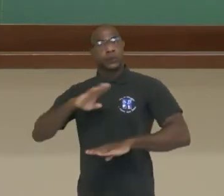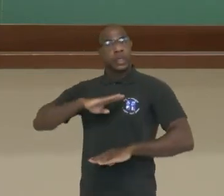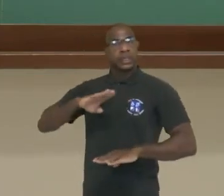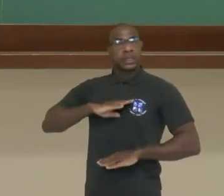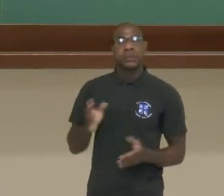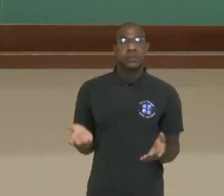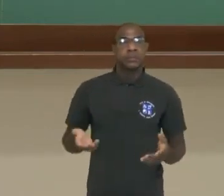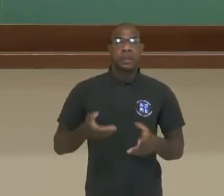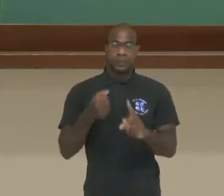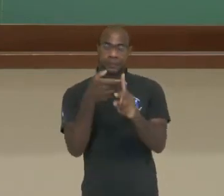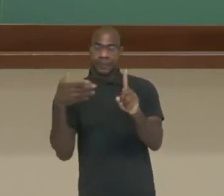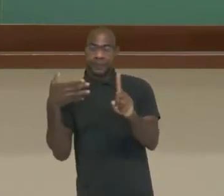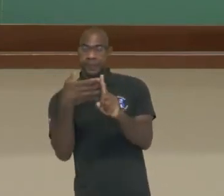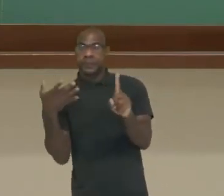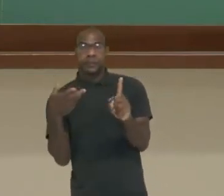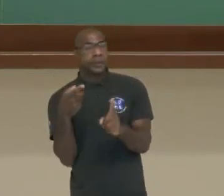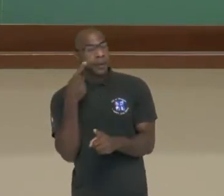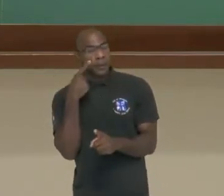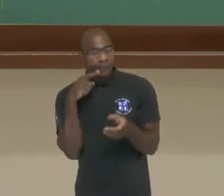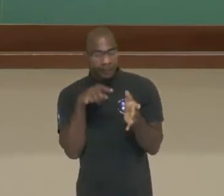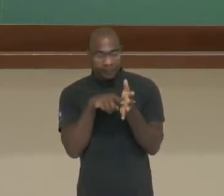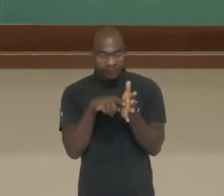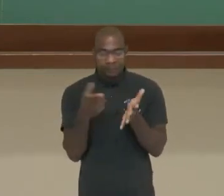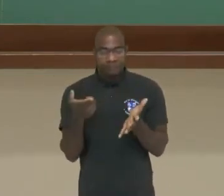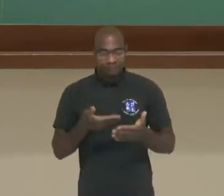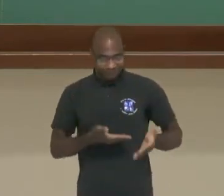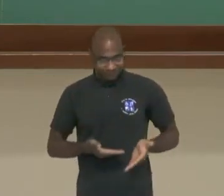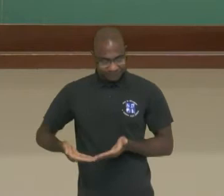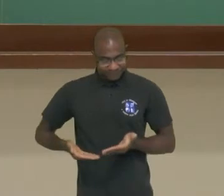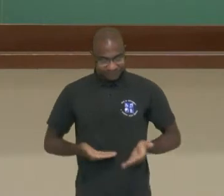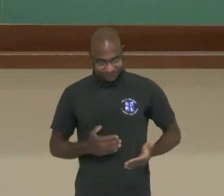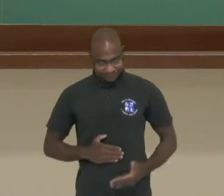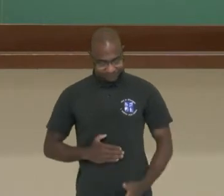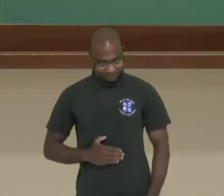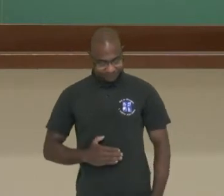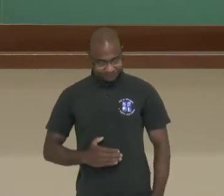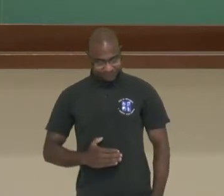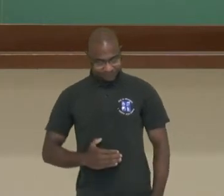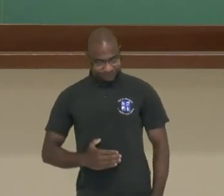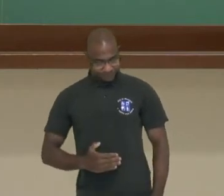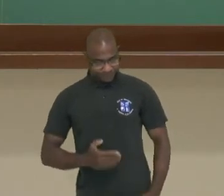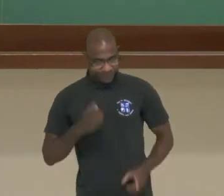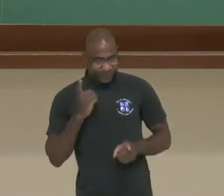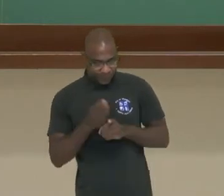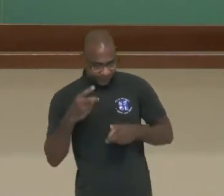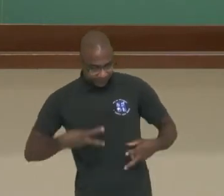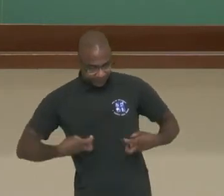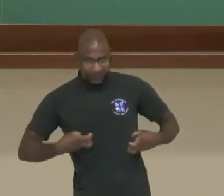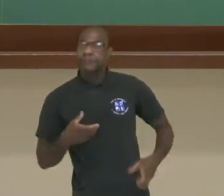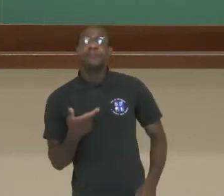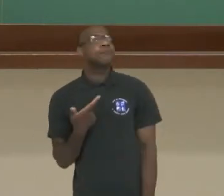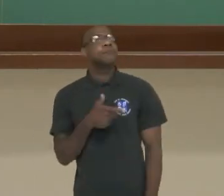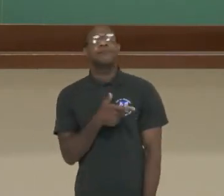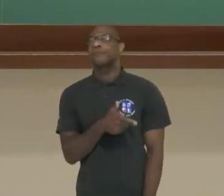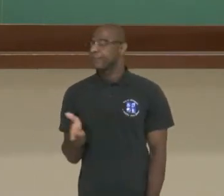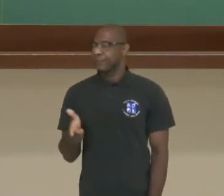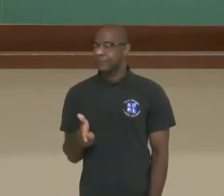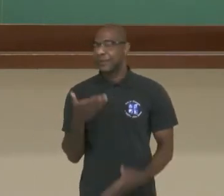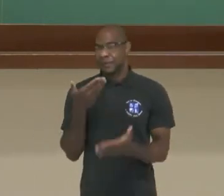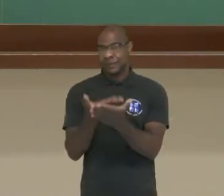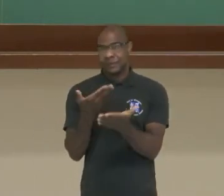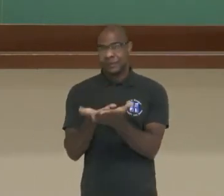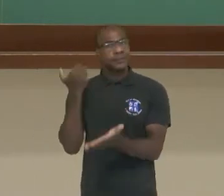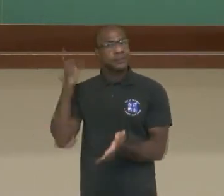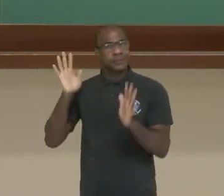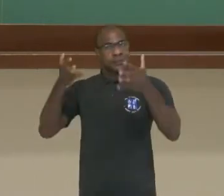ela não é verificada desde o período gestacional, como nós vimos na aula anterior, na